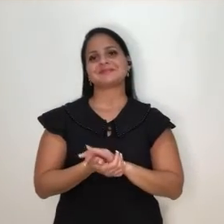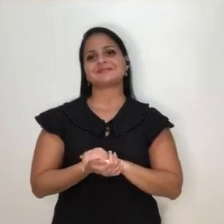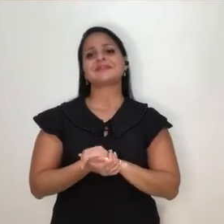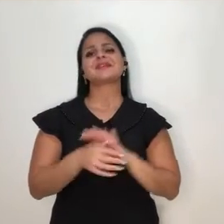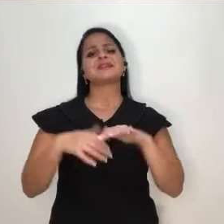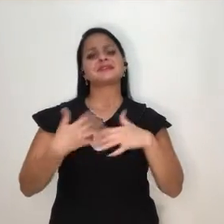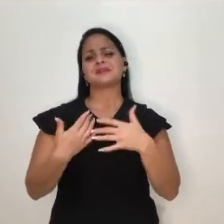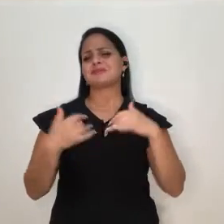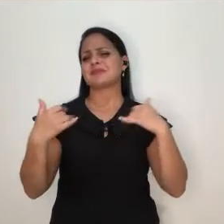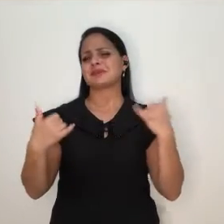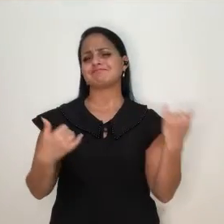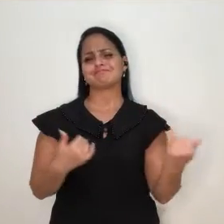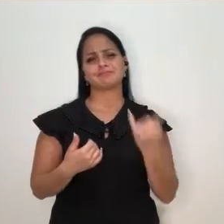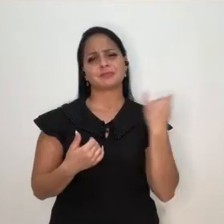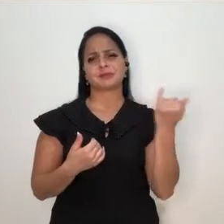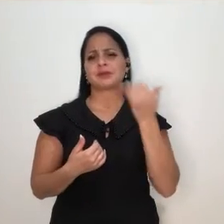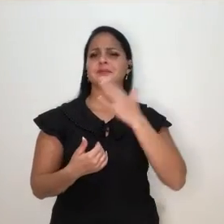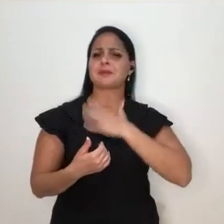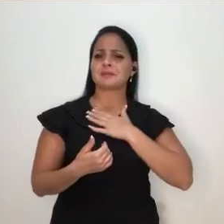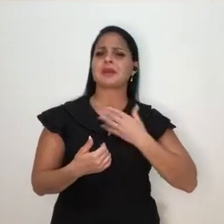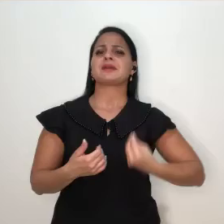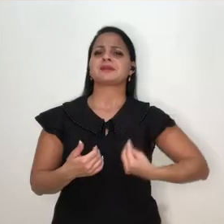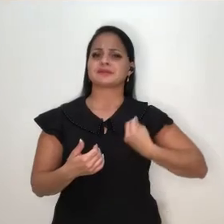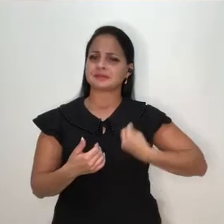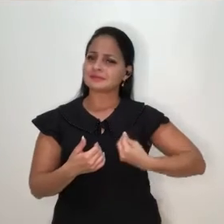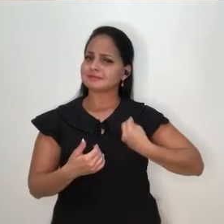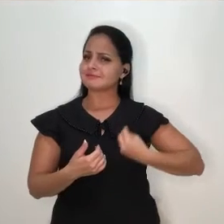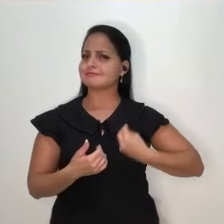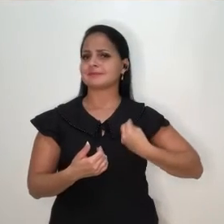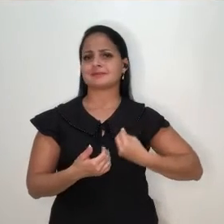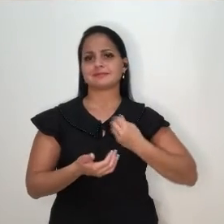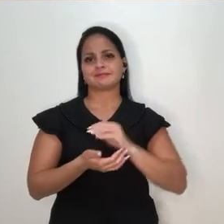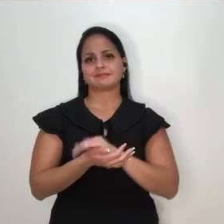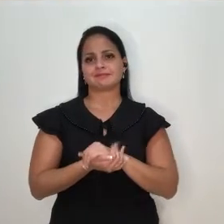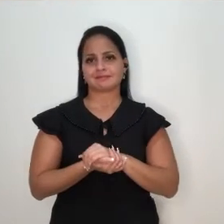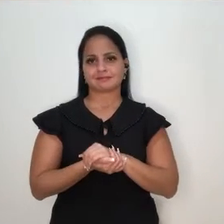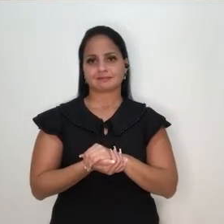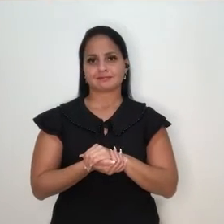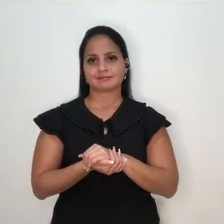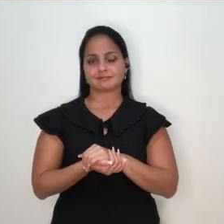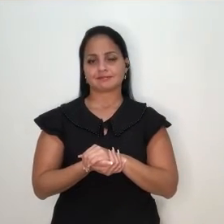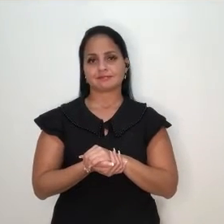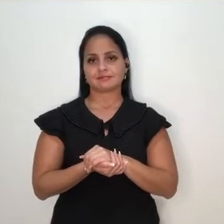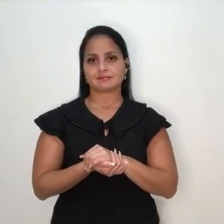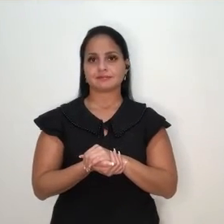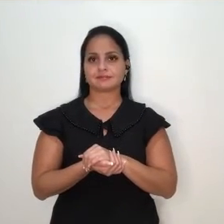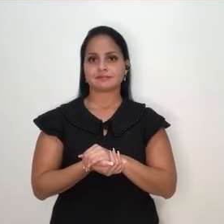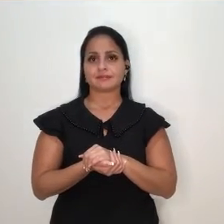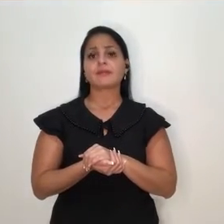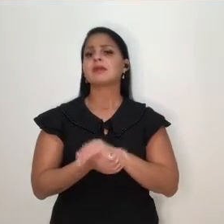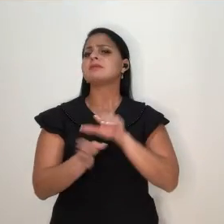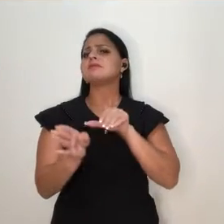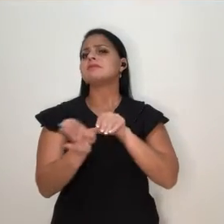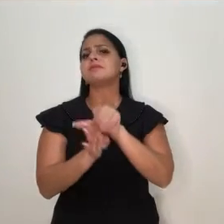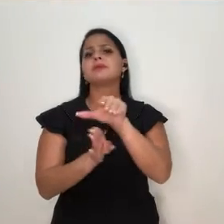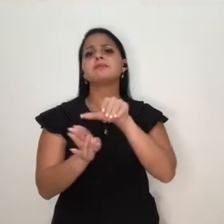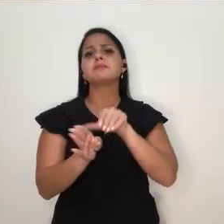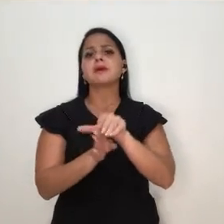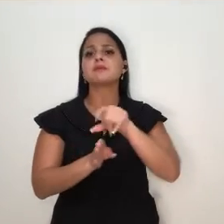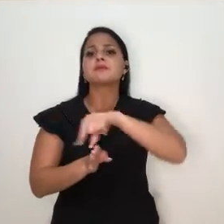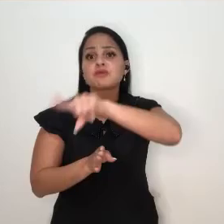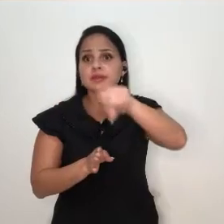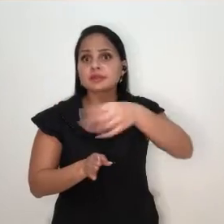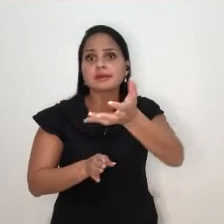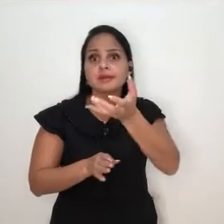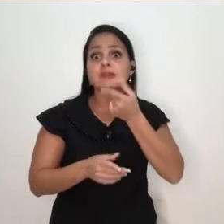Então foi muito agregador para minha vida, foi um divisor de águas. E meu conselho para